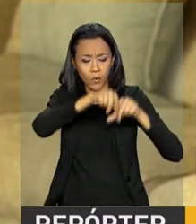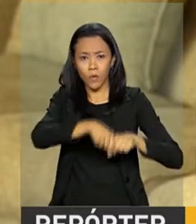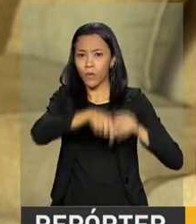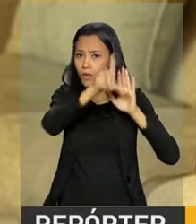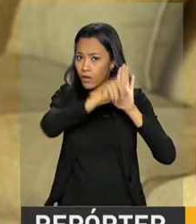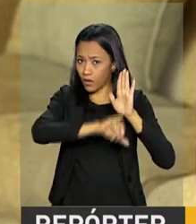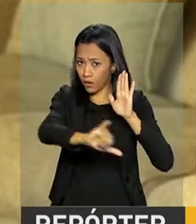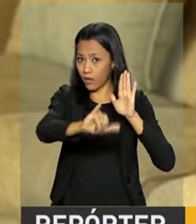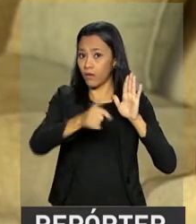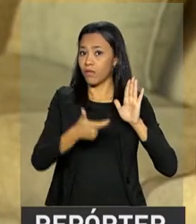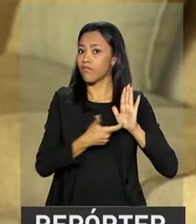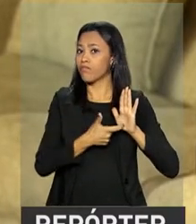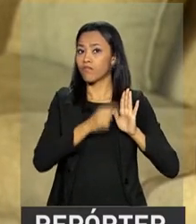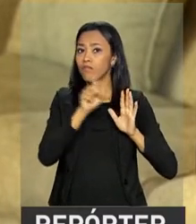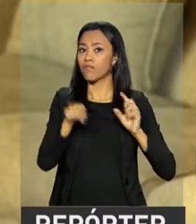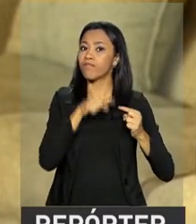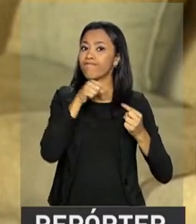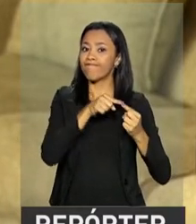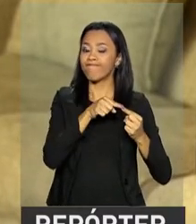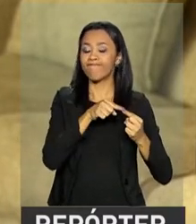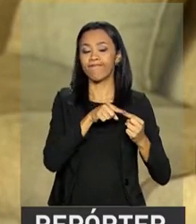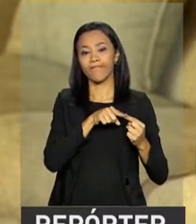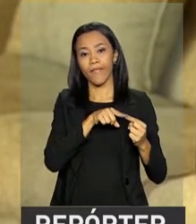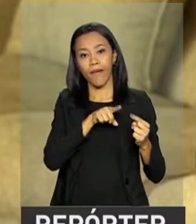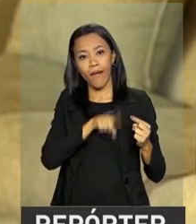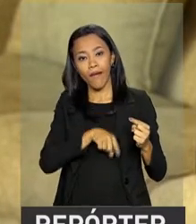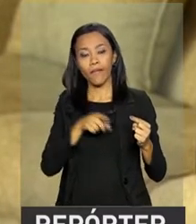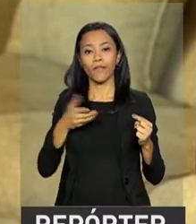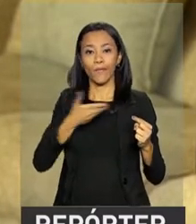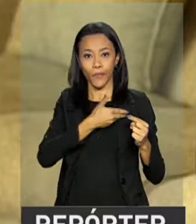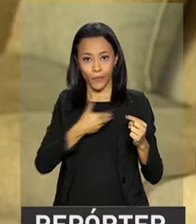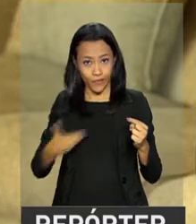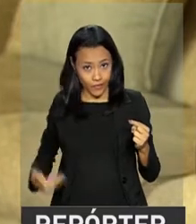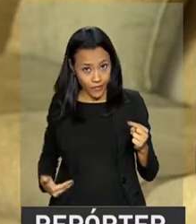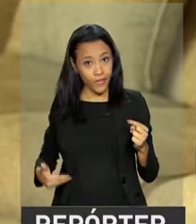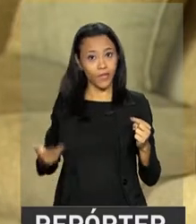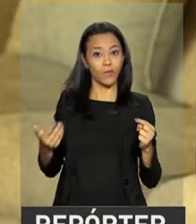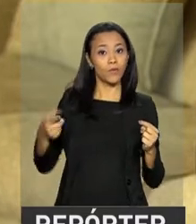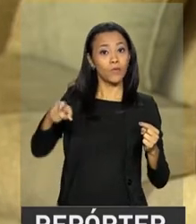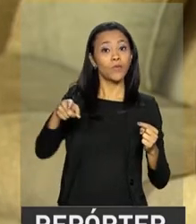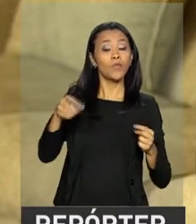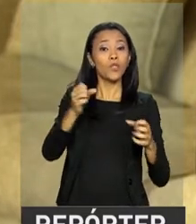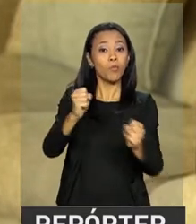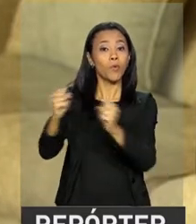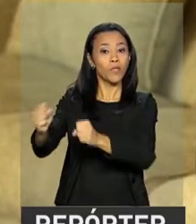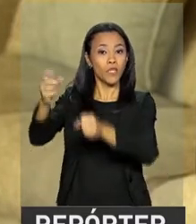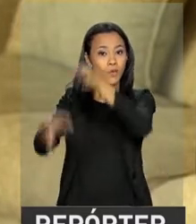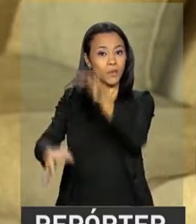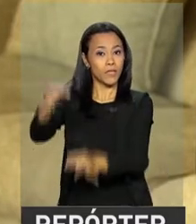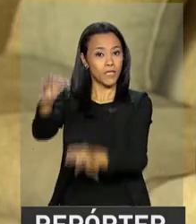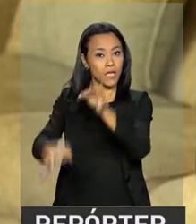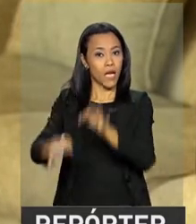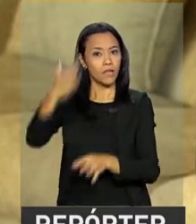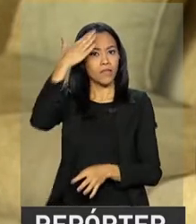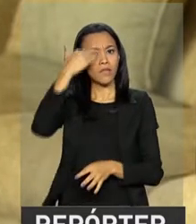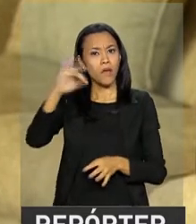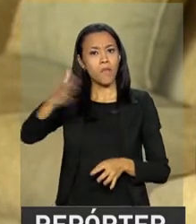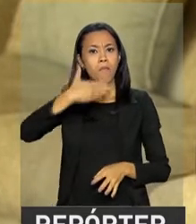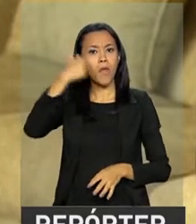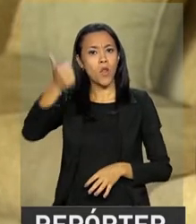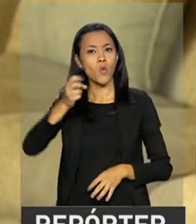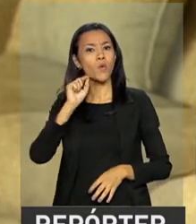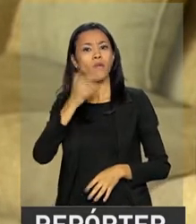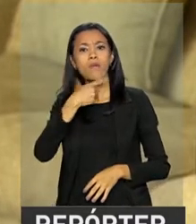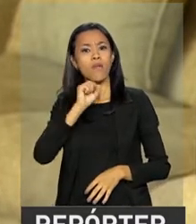no sentido de que o estado através do poder judiciário é que sabe melhor o que é bom